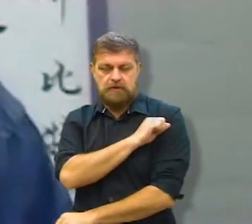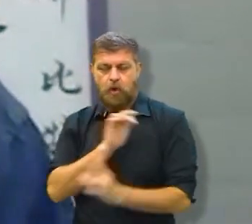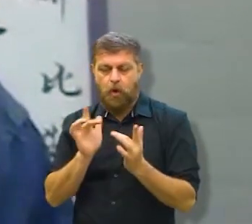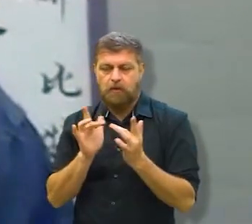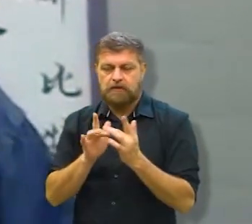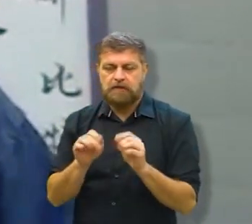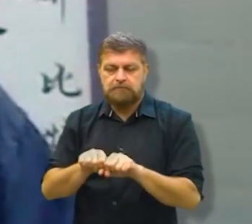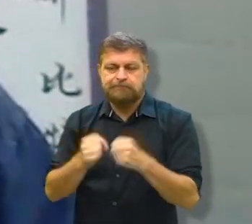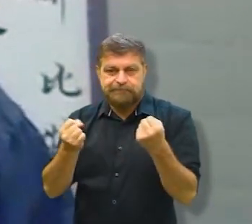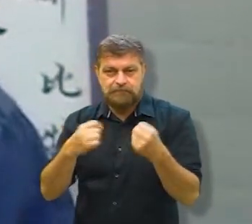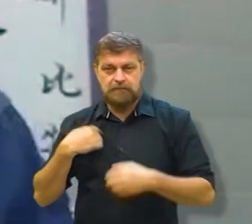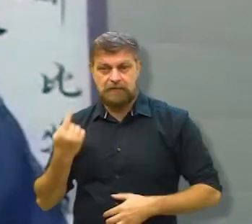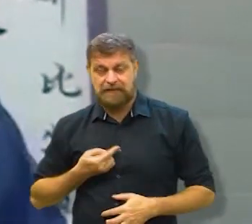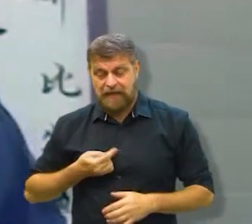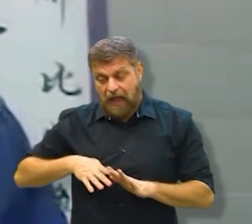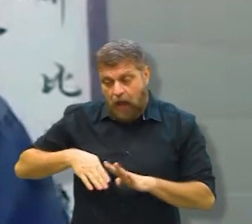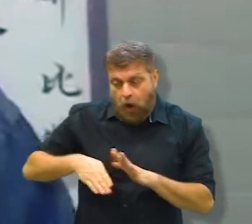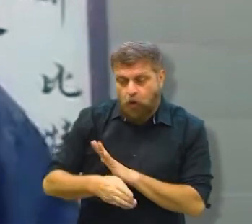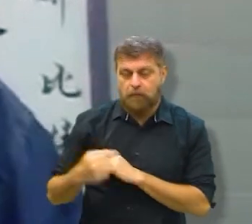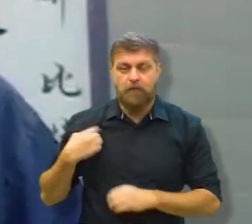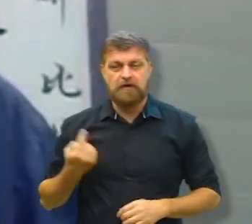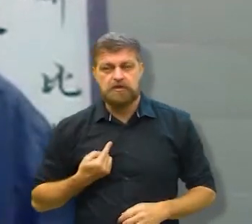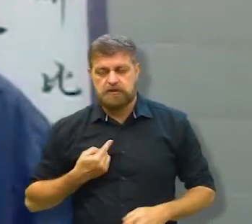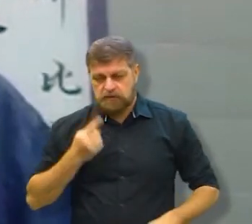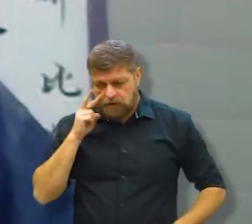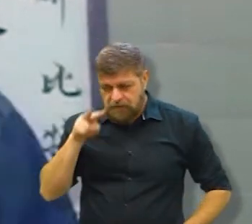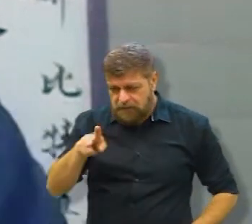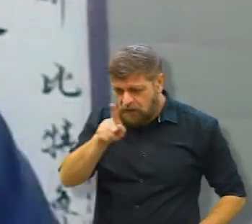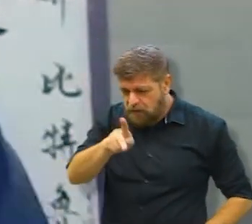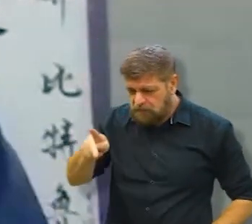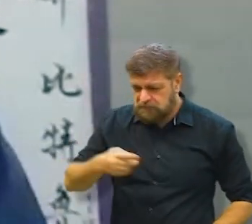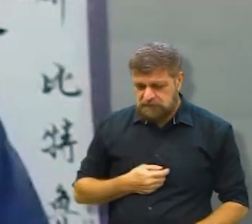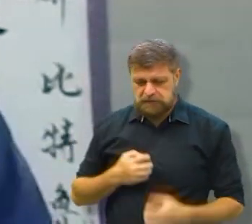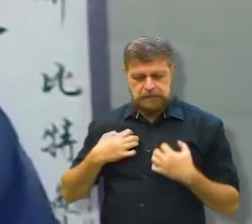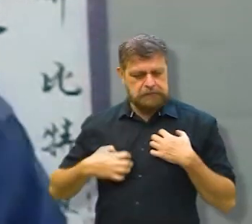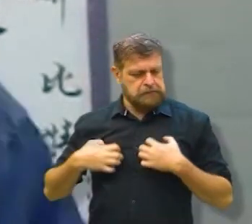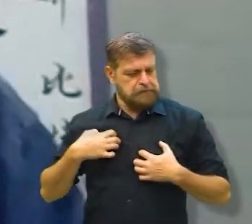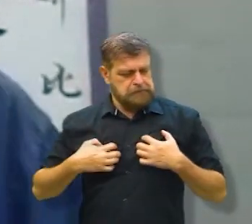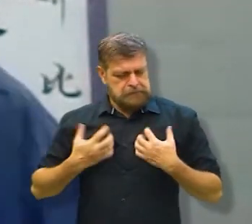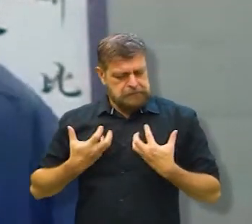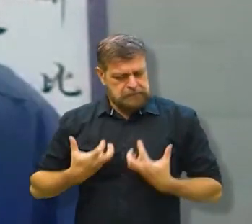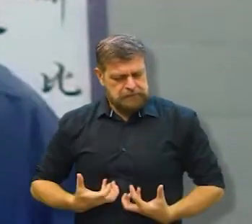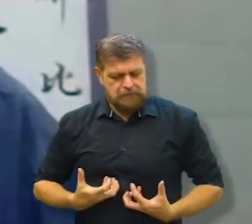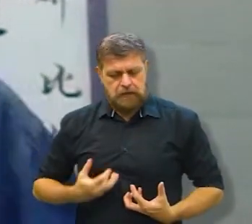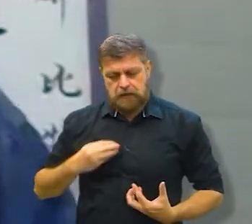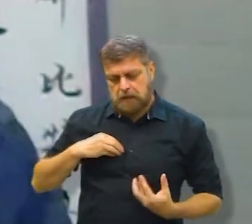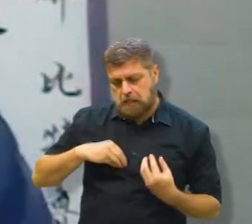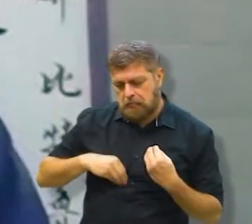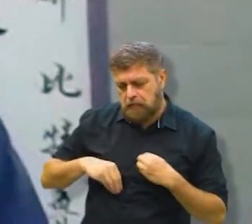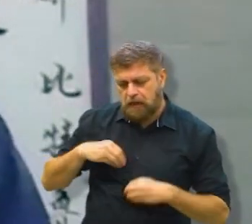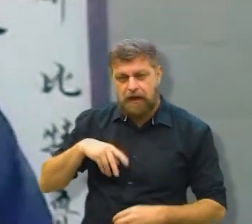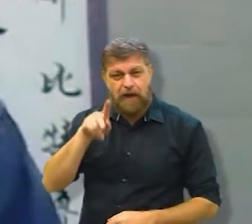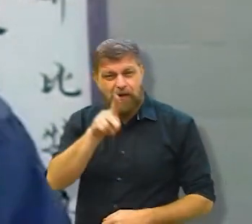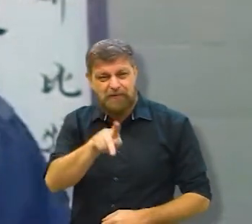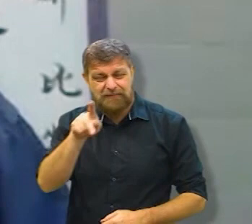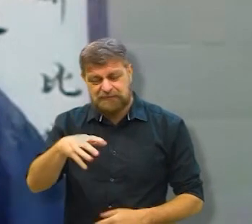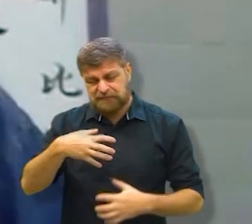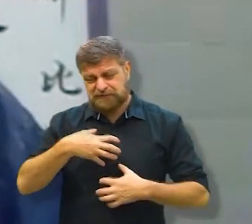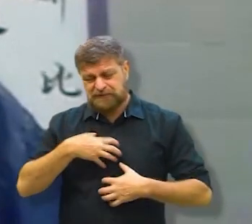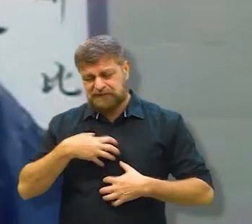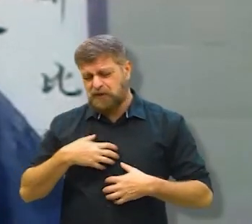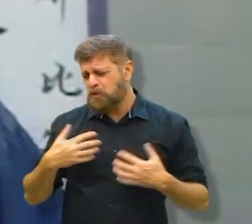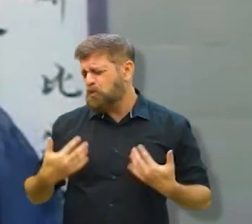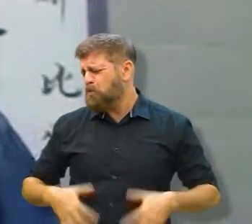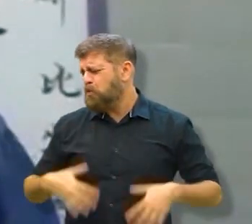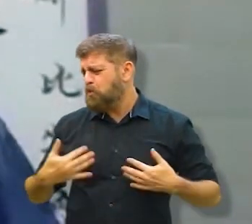É muito comum nós ouvirmos que os professores estão estressados, que os professores estão com depressão, que os professores